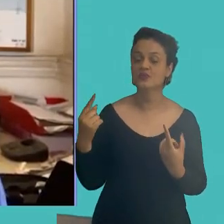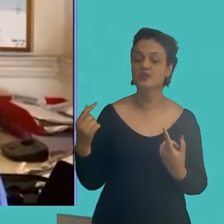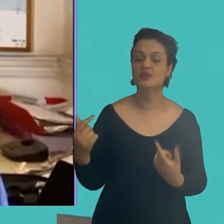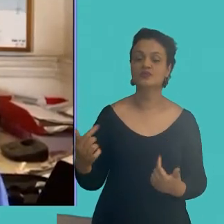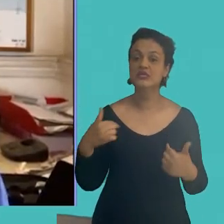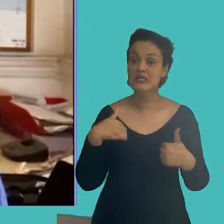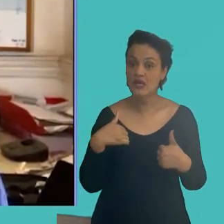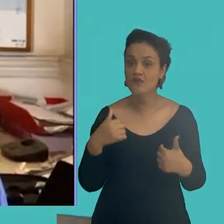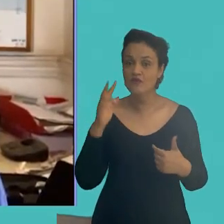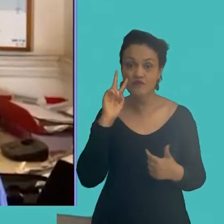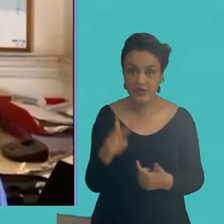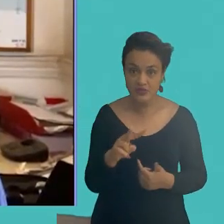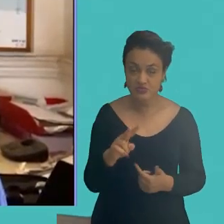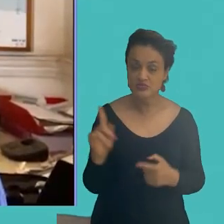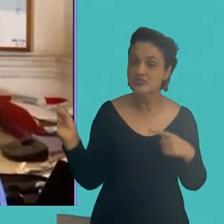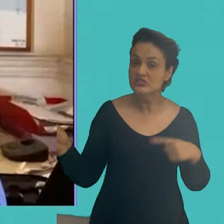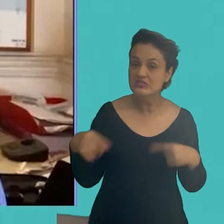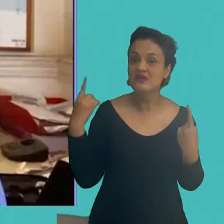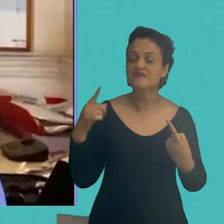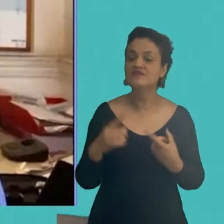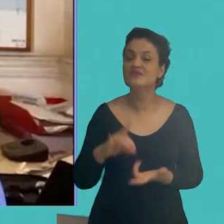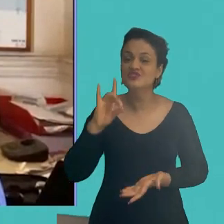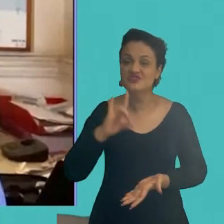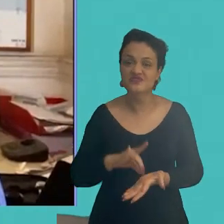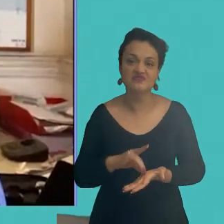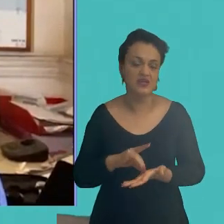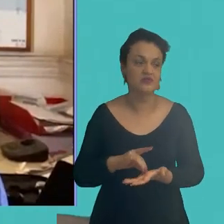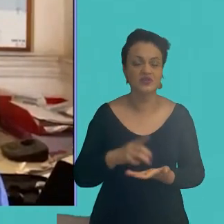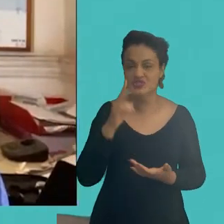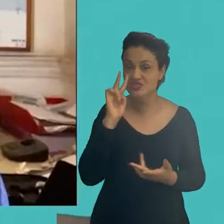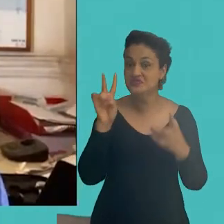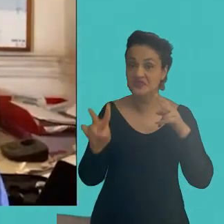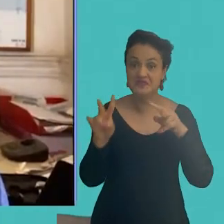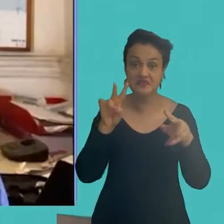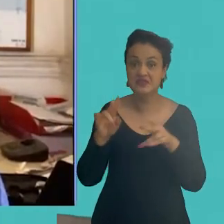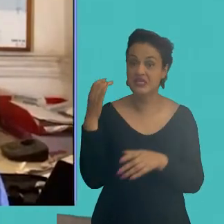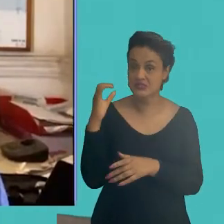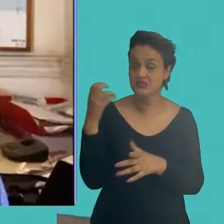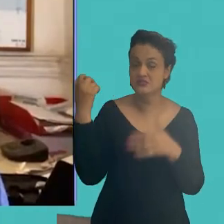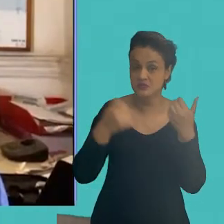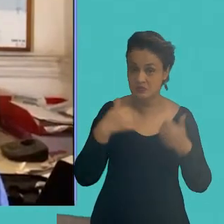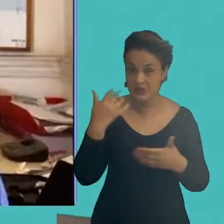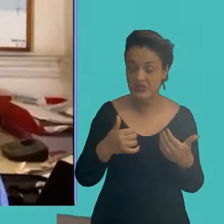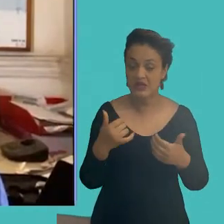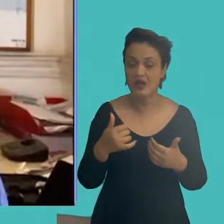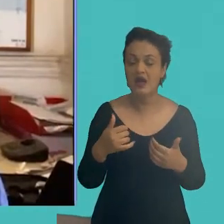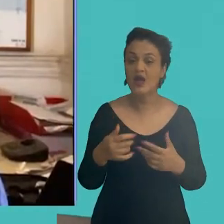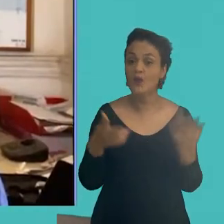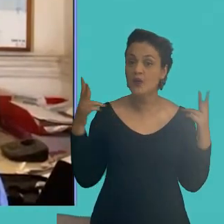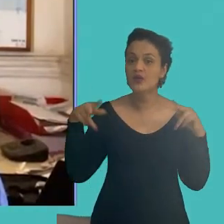são fatos incontestes trazidos pela ciência, quando se olha para o que me